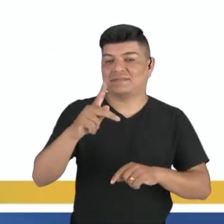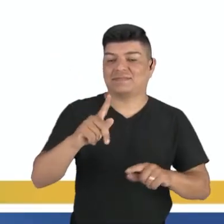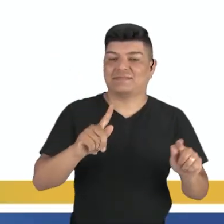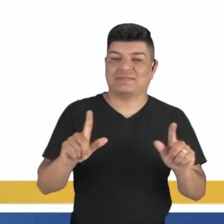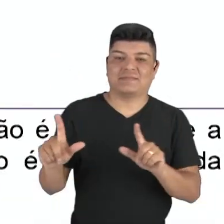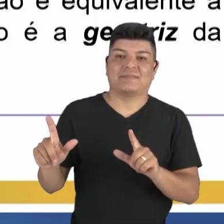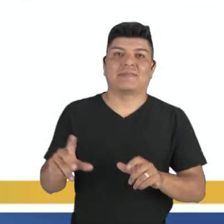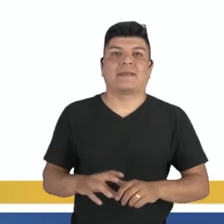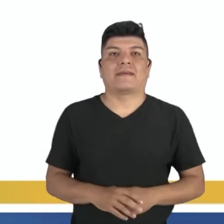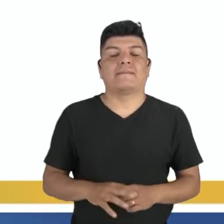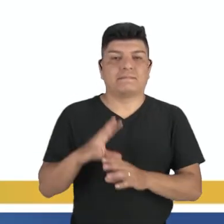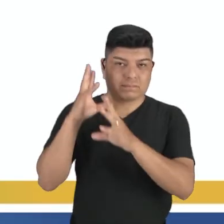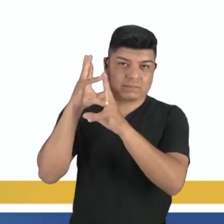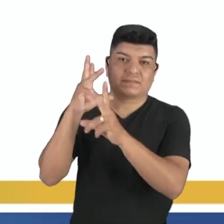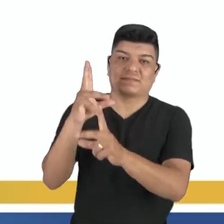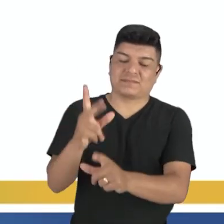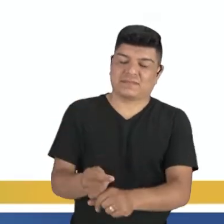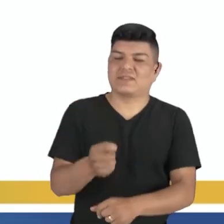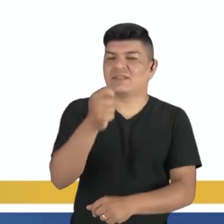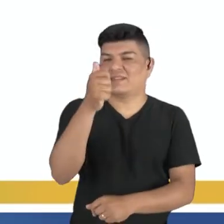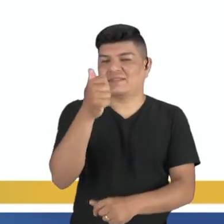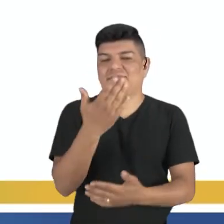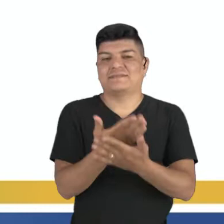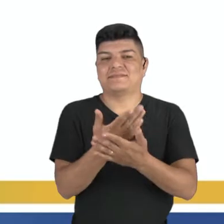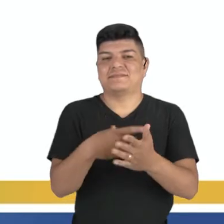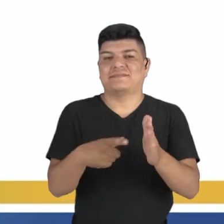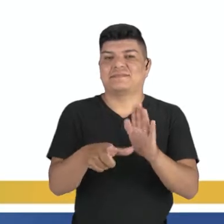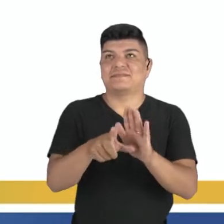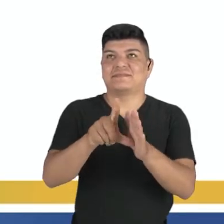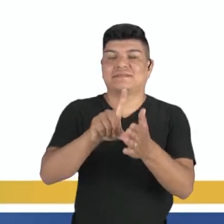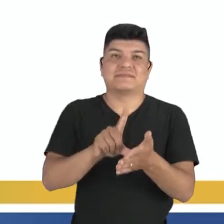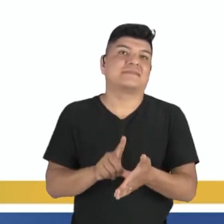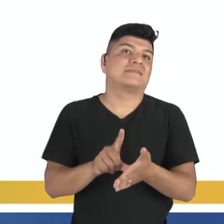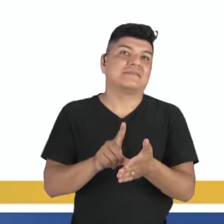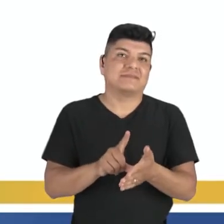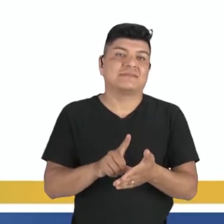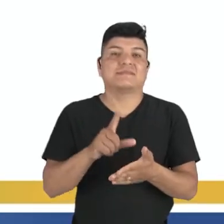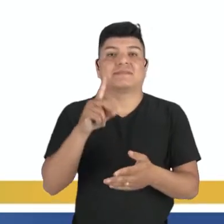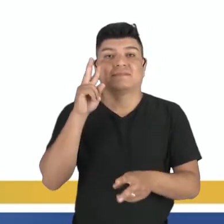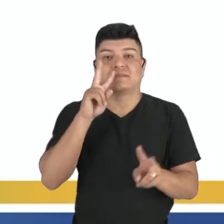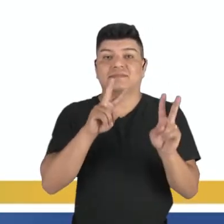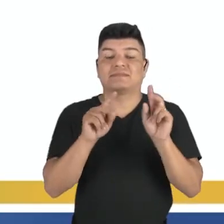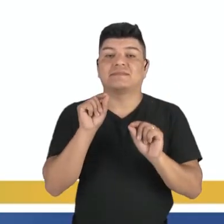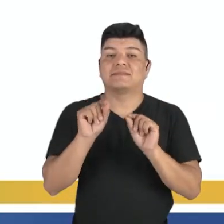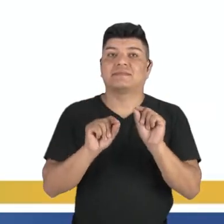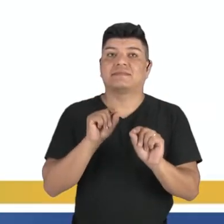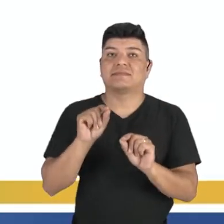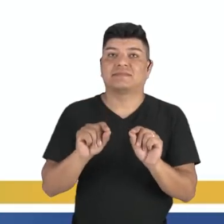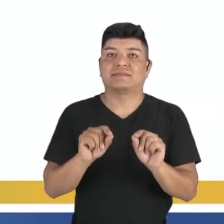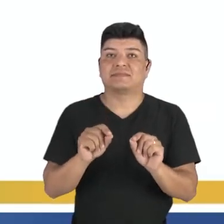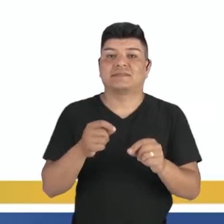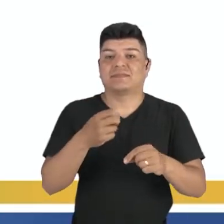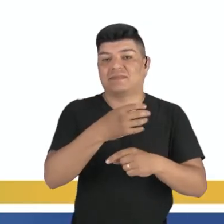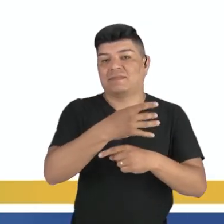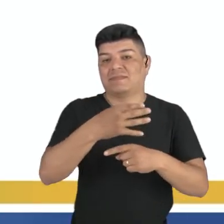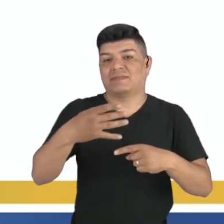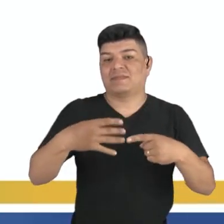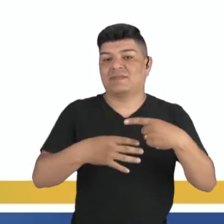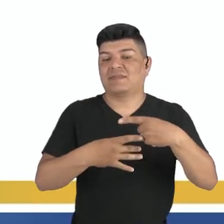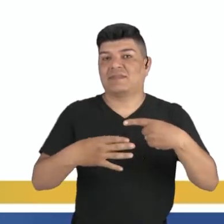Bom, vamos retomar um pouquinho aí sobre a aula anterior, né? Na aula anterior nós vimos que quando uma fração